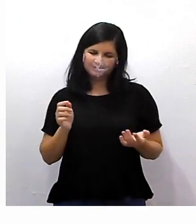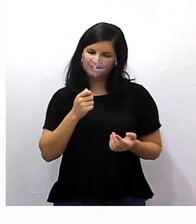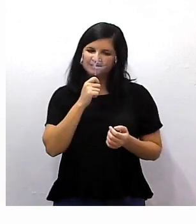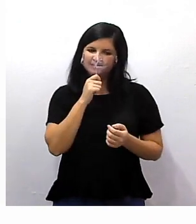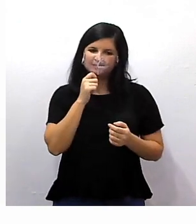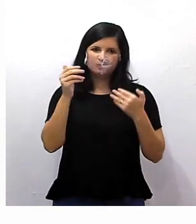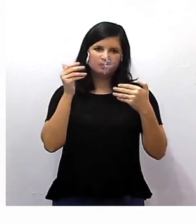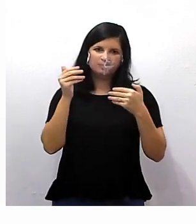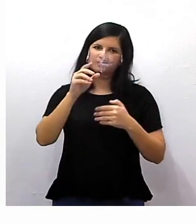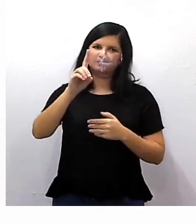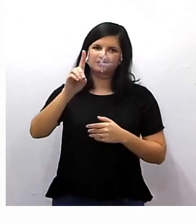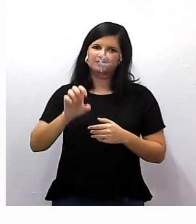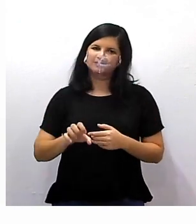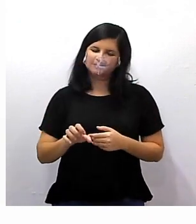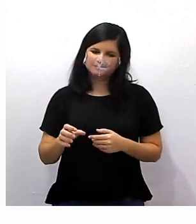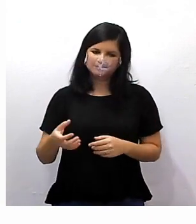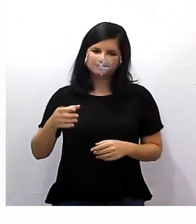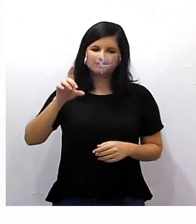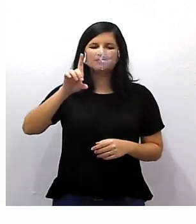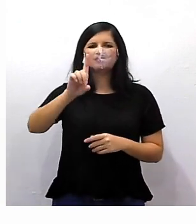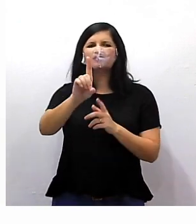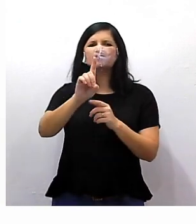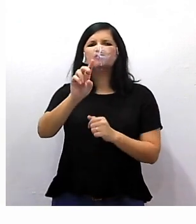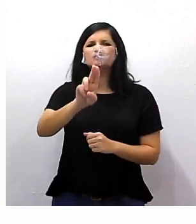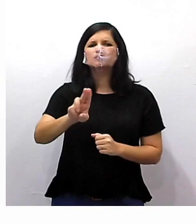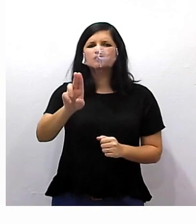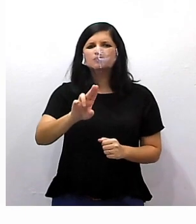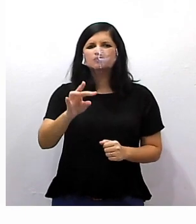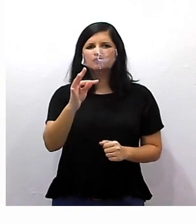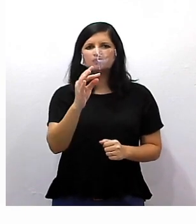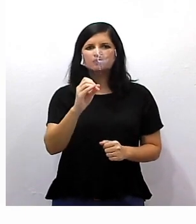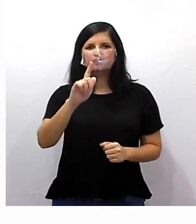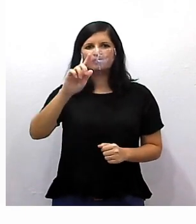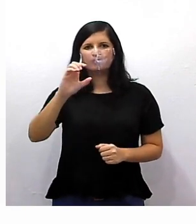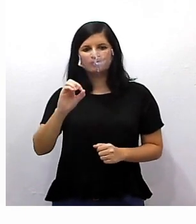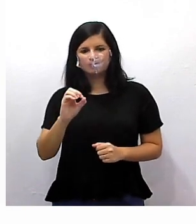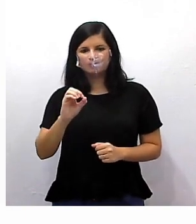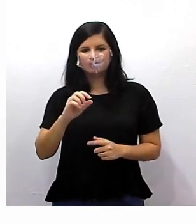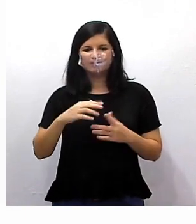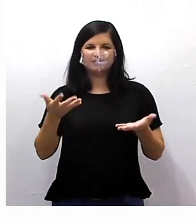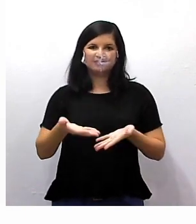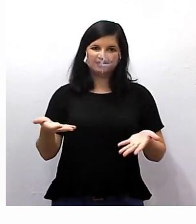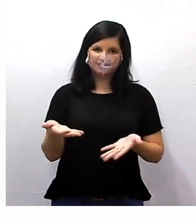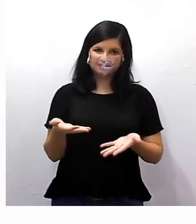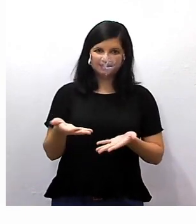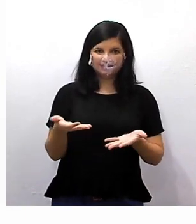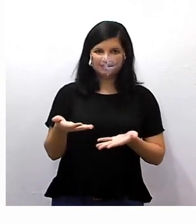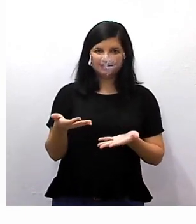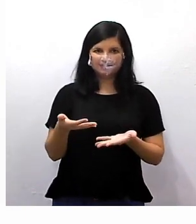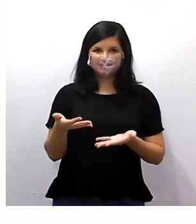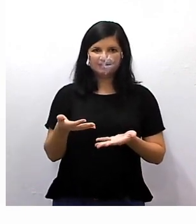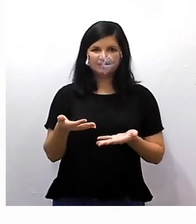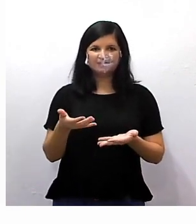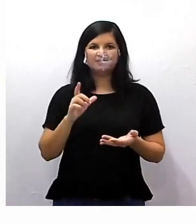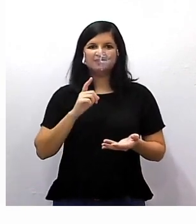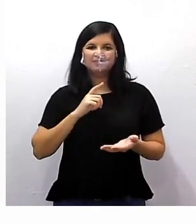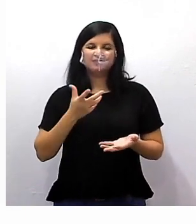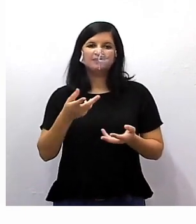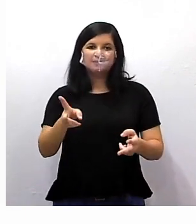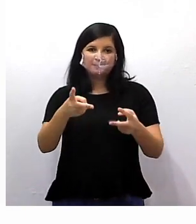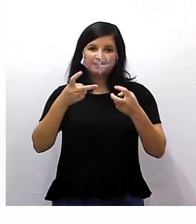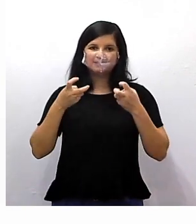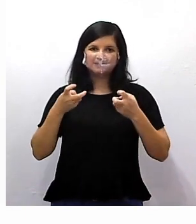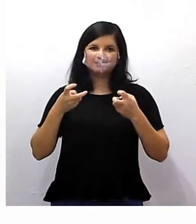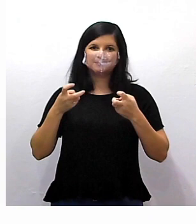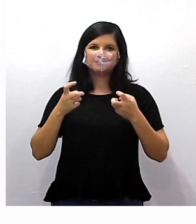Vamos verificar a D. He used to go there regularly, but now he never does. Então, observa